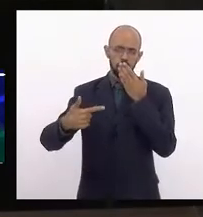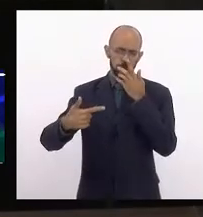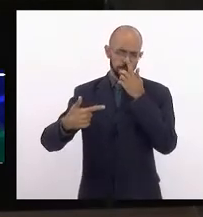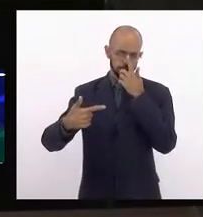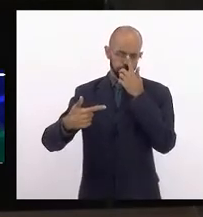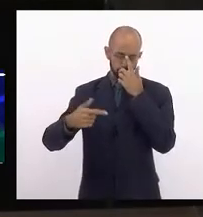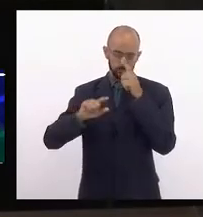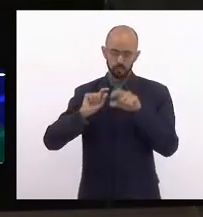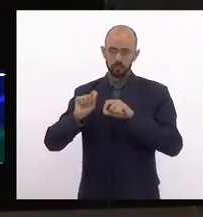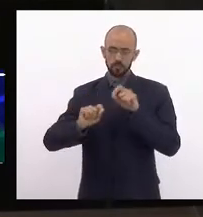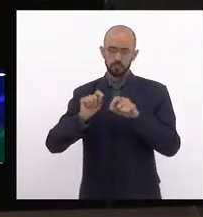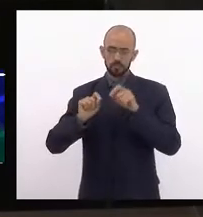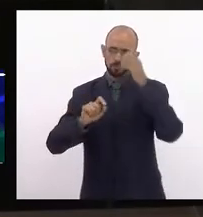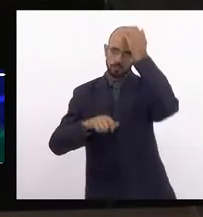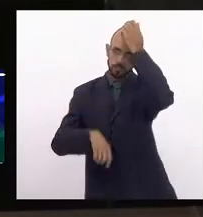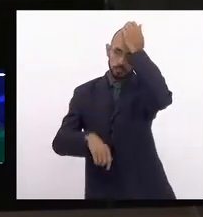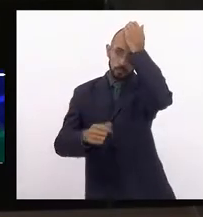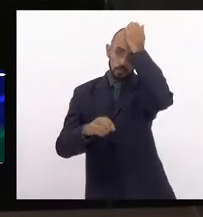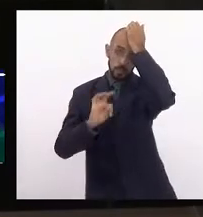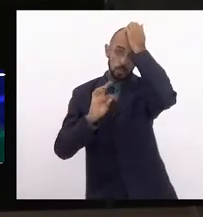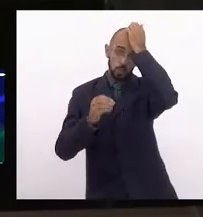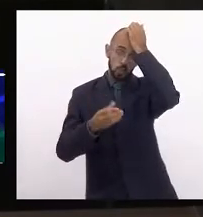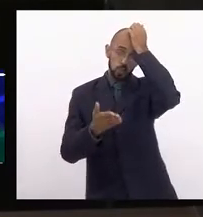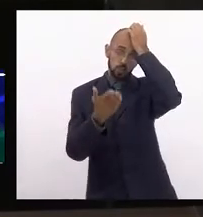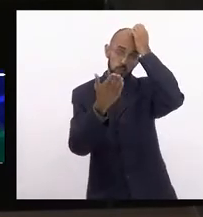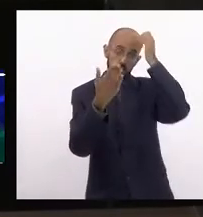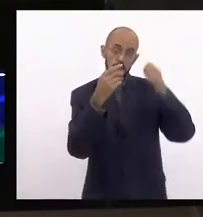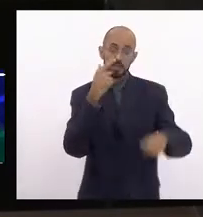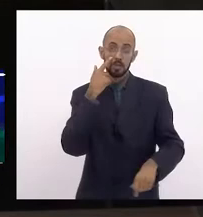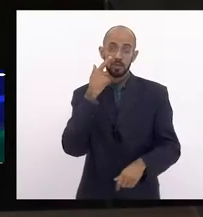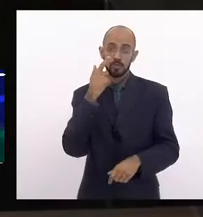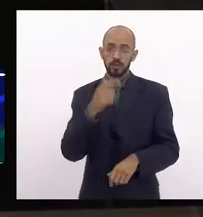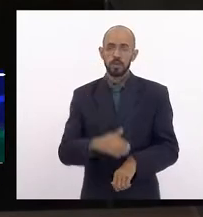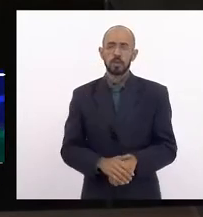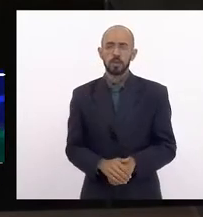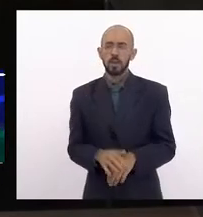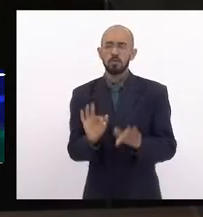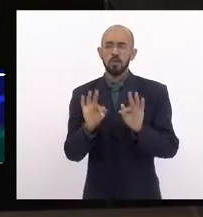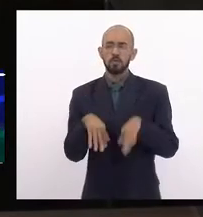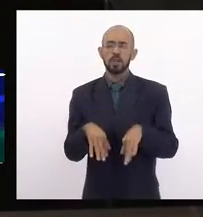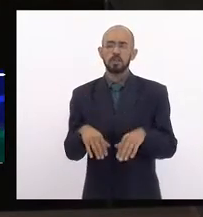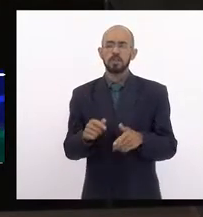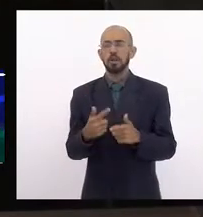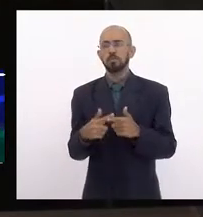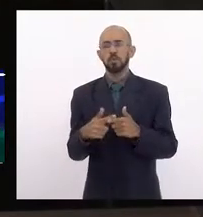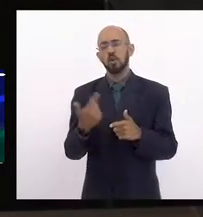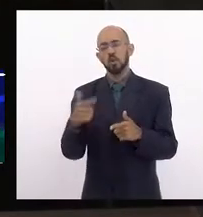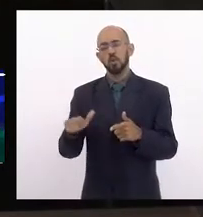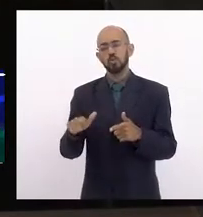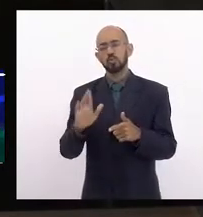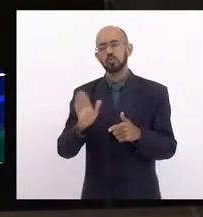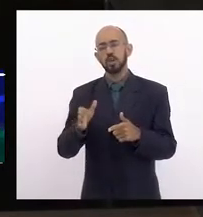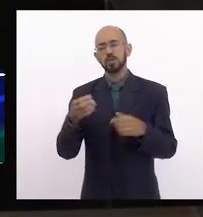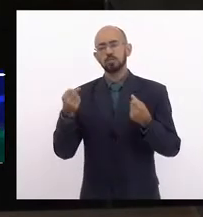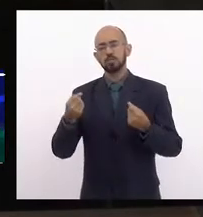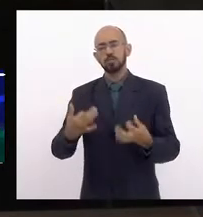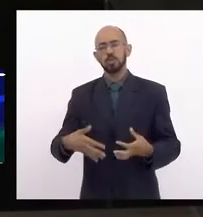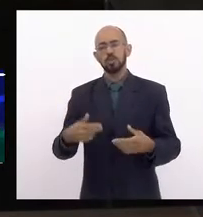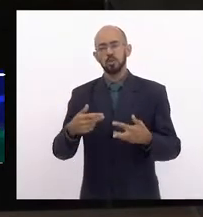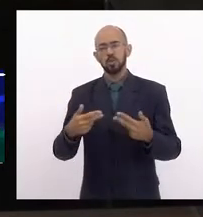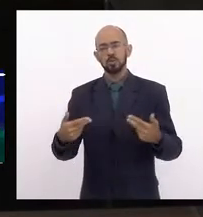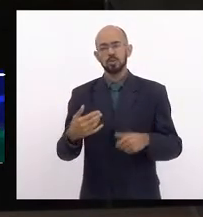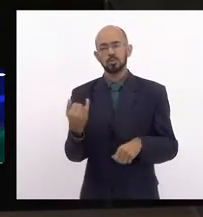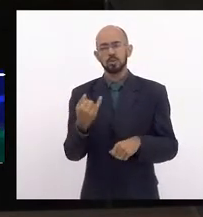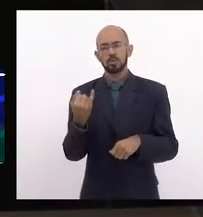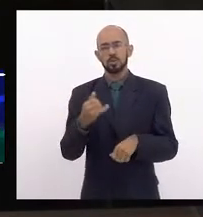desde deputados e tem assistir vou vou terminar porque cada um colega já já colocou Pontos